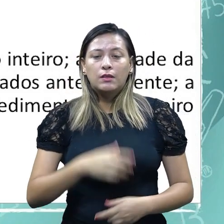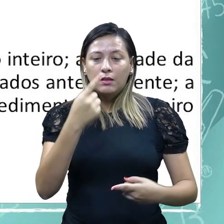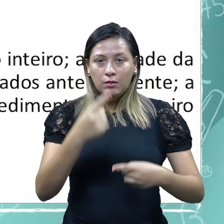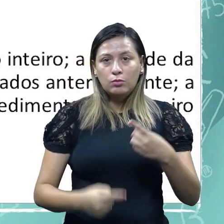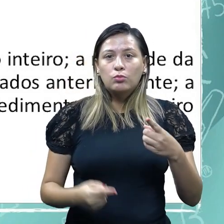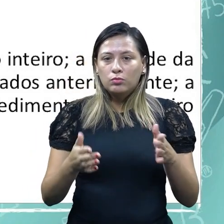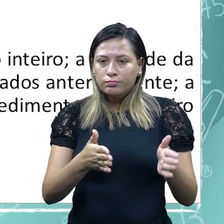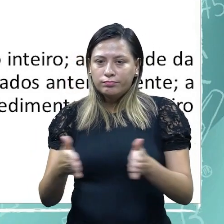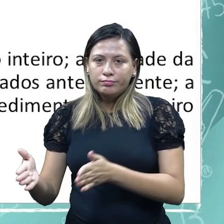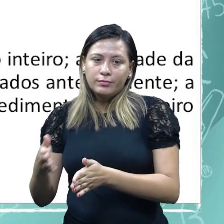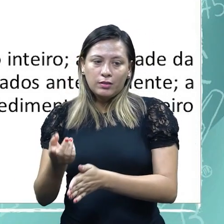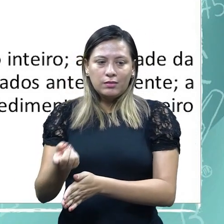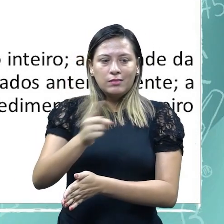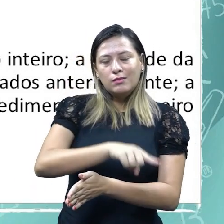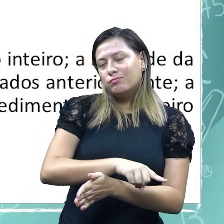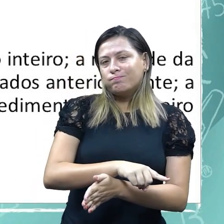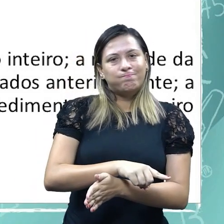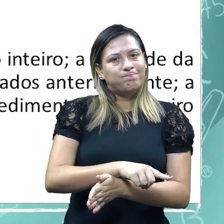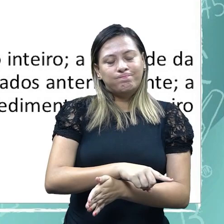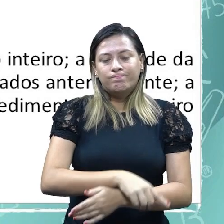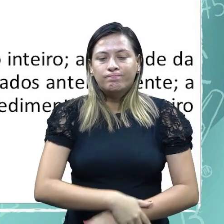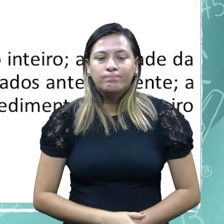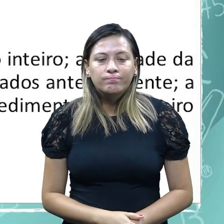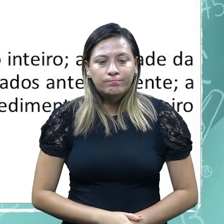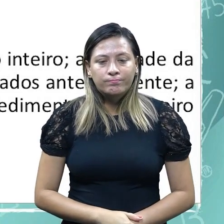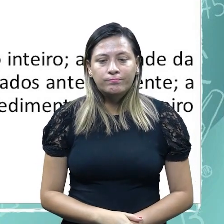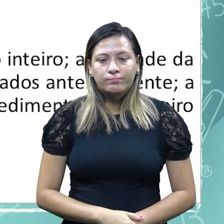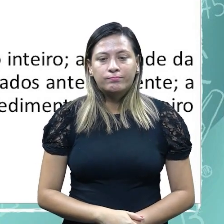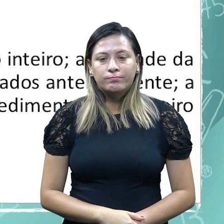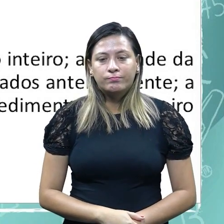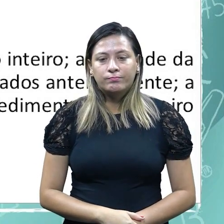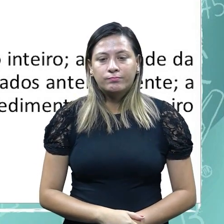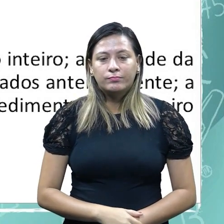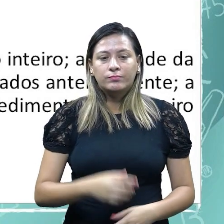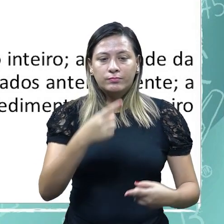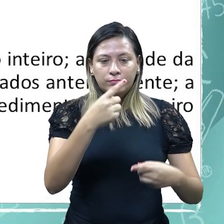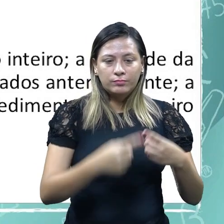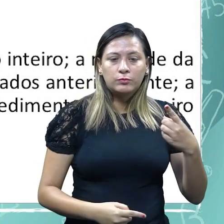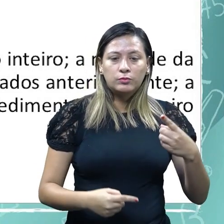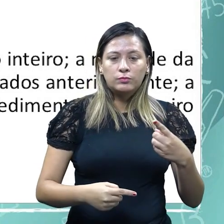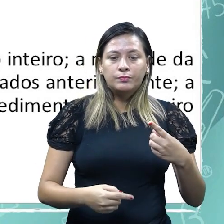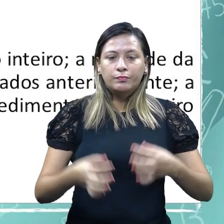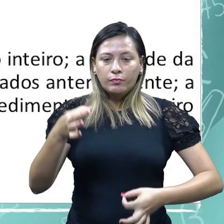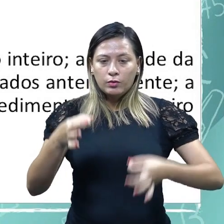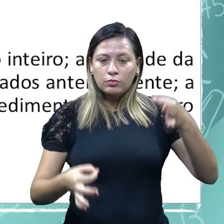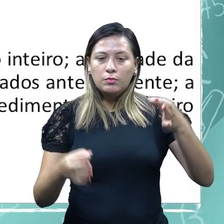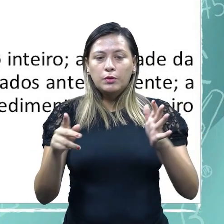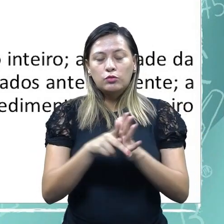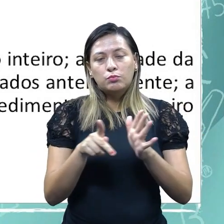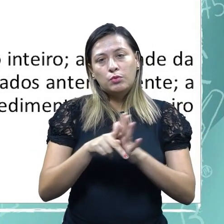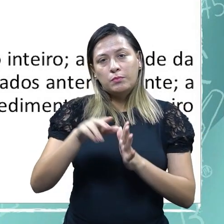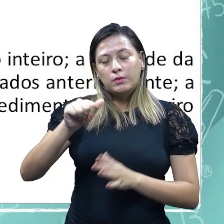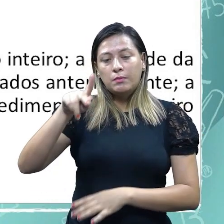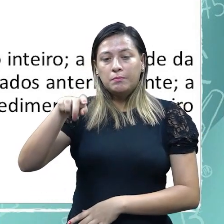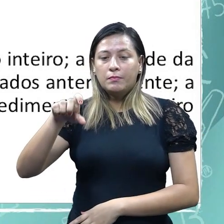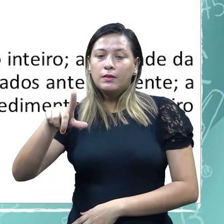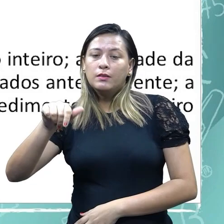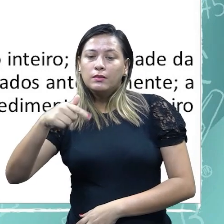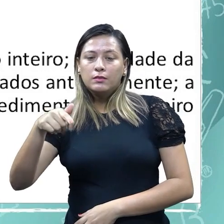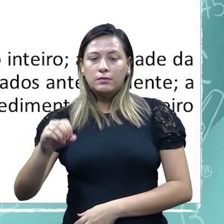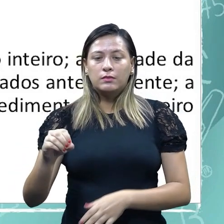com exceção dos atos que são praticados anteriormente. Então, a nulidade do julgamento da apelação, por exemplo,